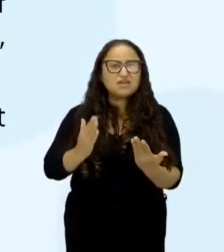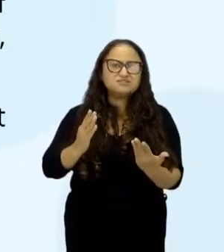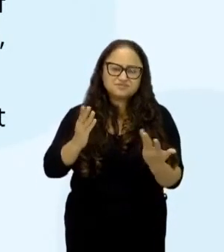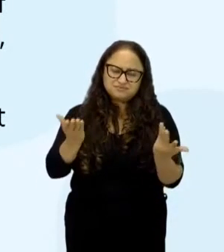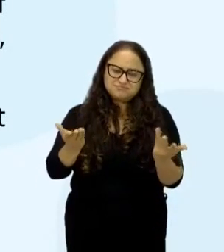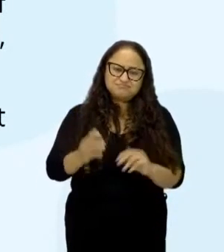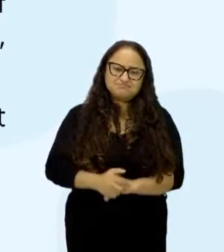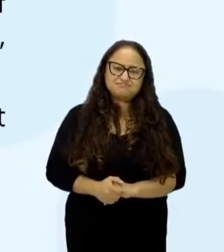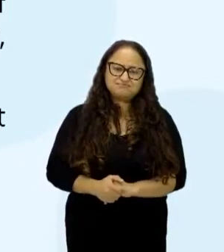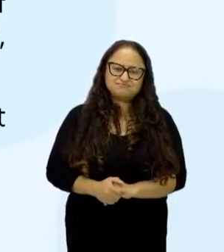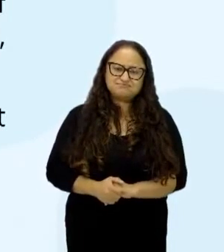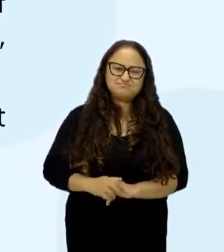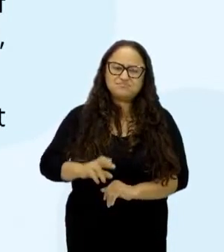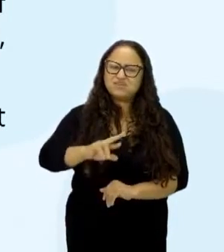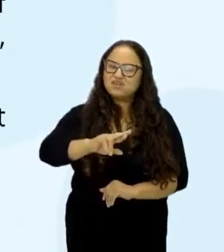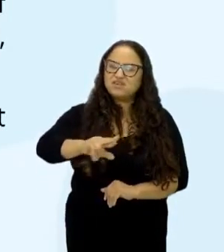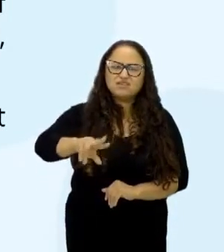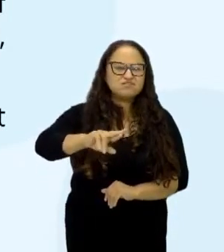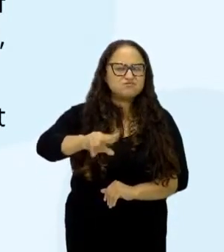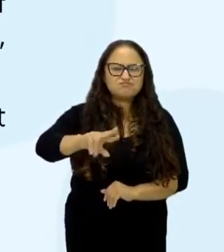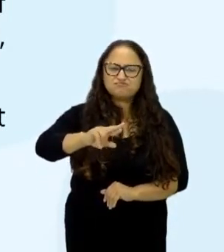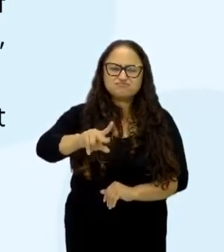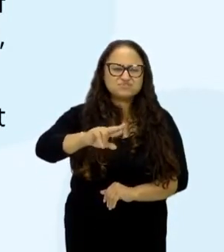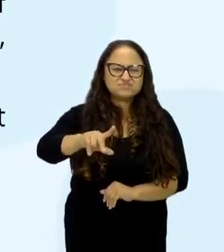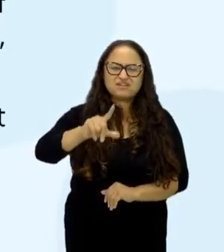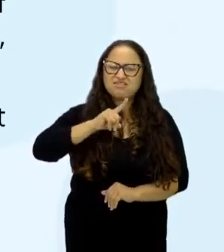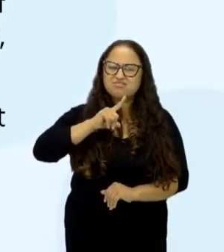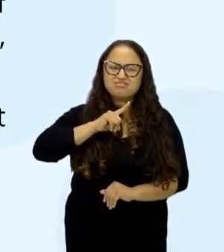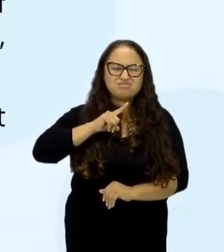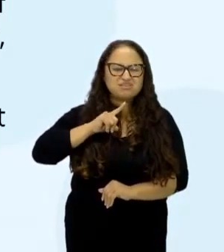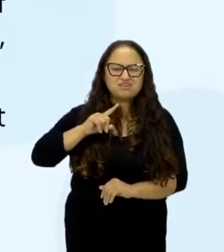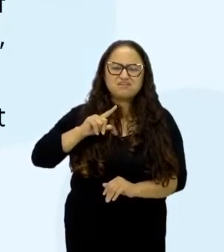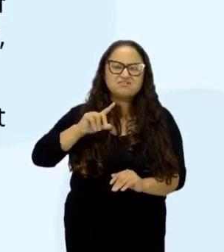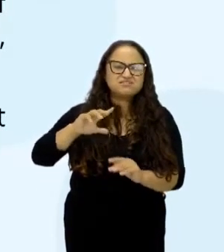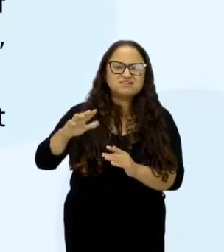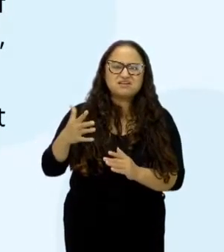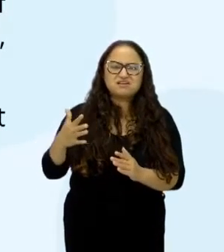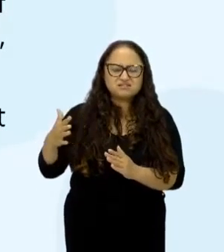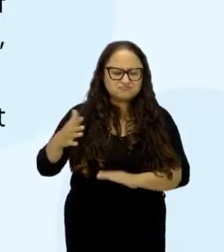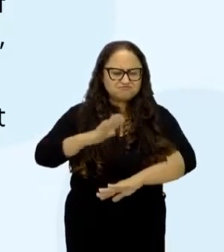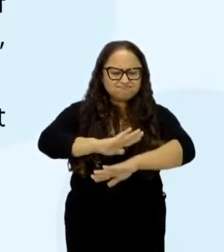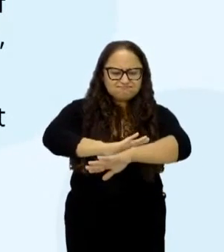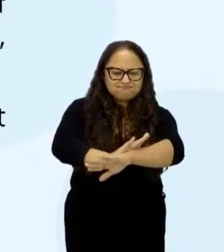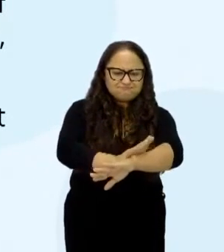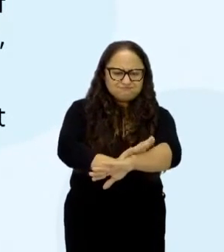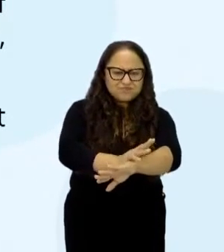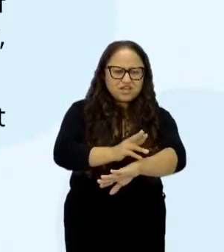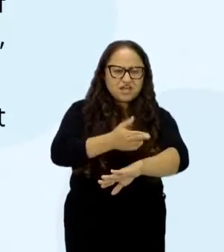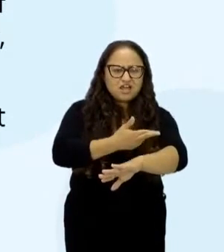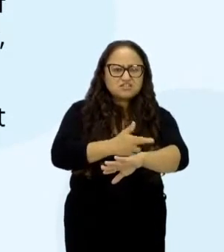eles. No matter their race, não importa a raça,